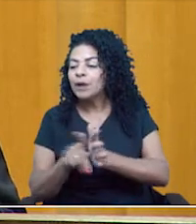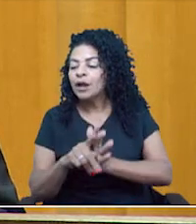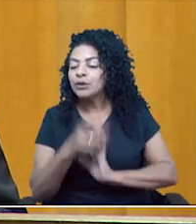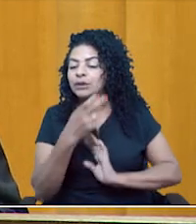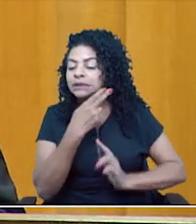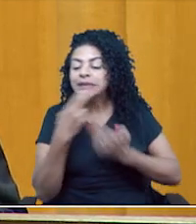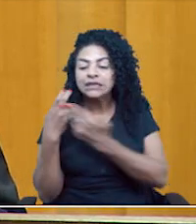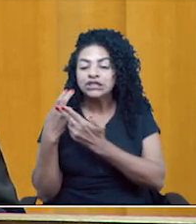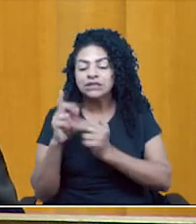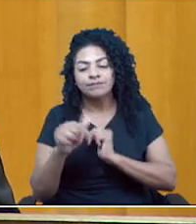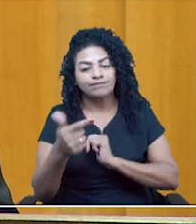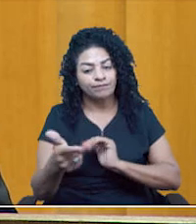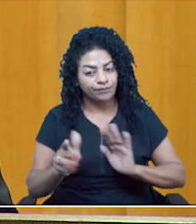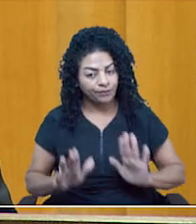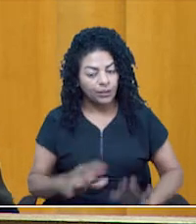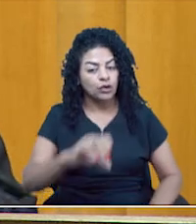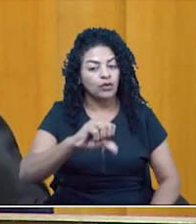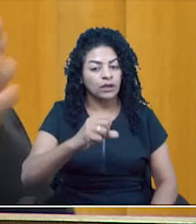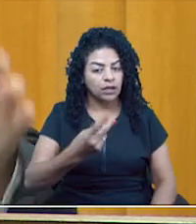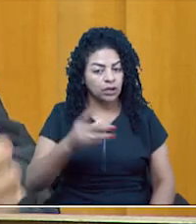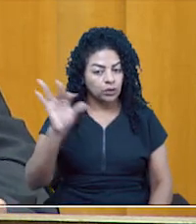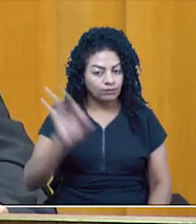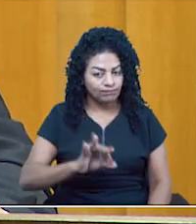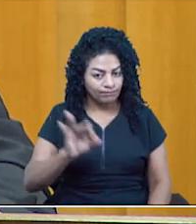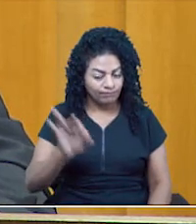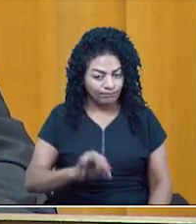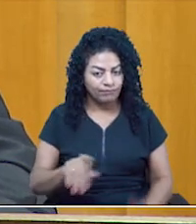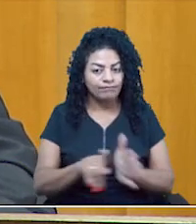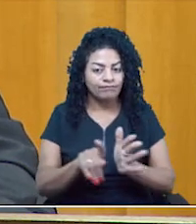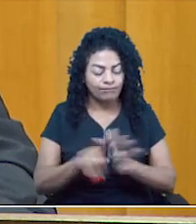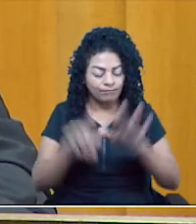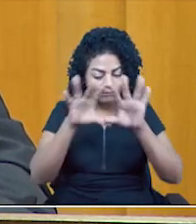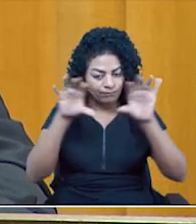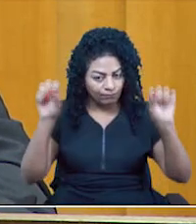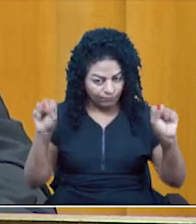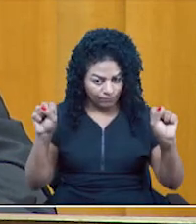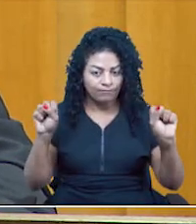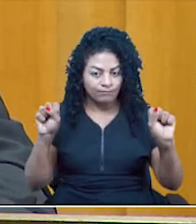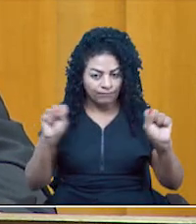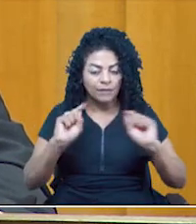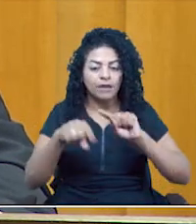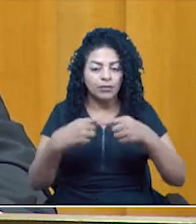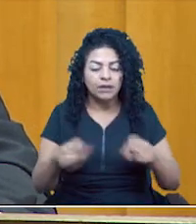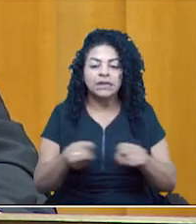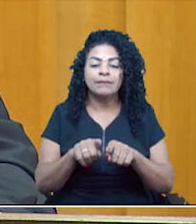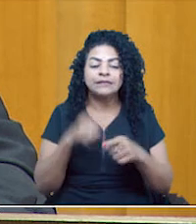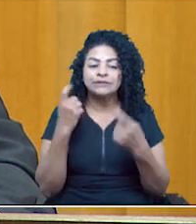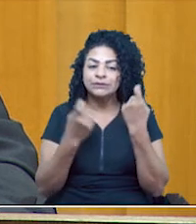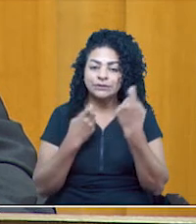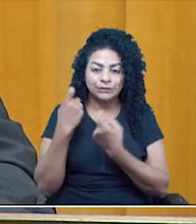Em 92% dos tribunais. Existem dados, depois eu vou trazer alguns mais, que são extremamente preocupantes e isso tem